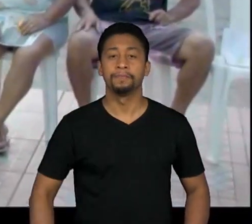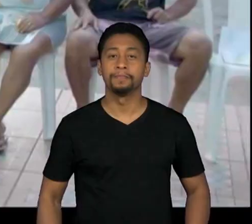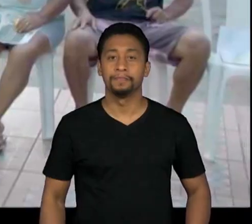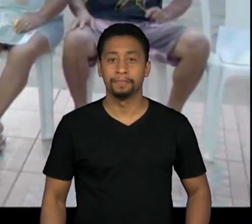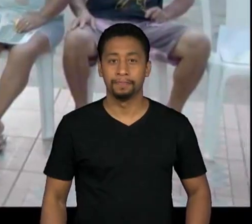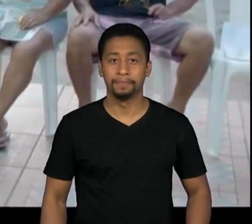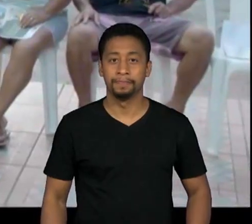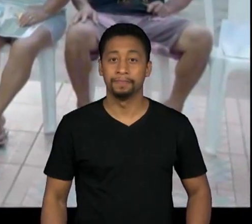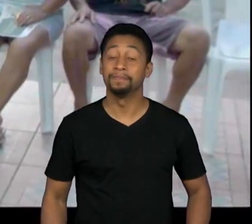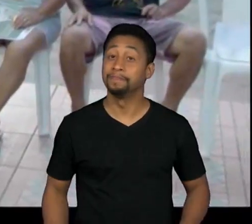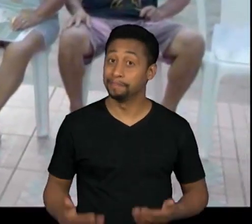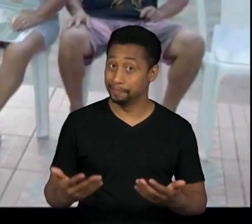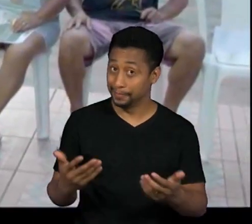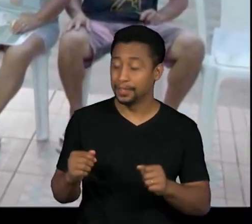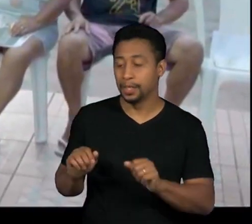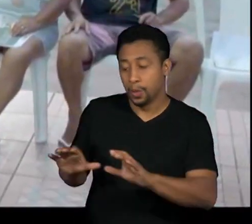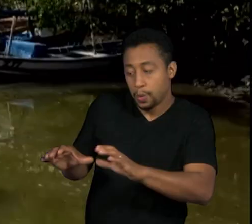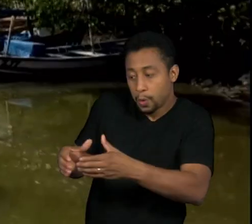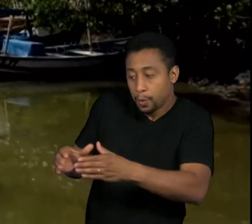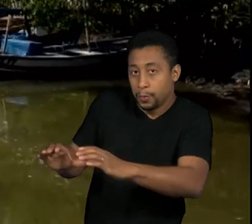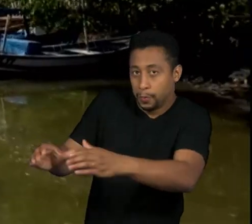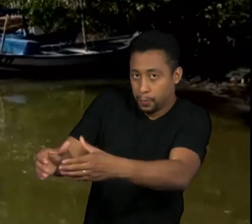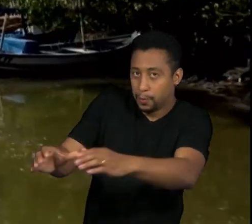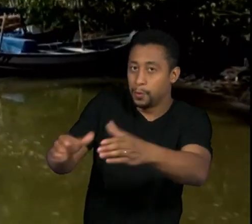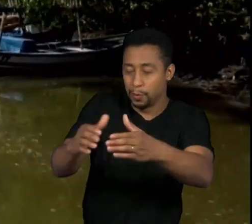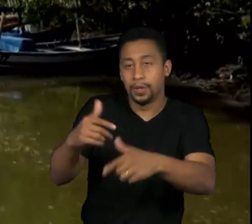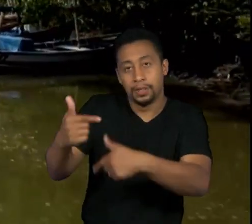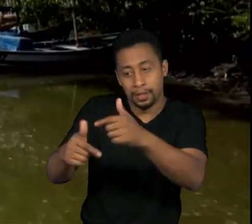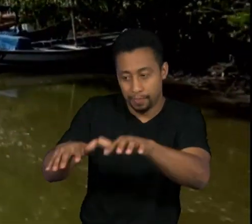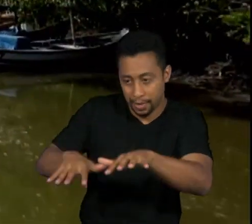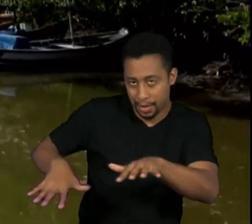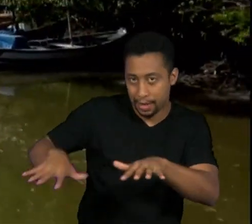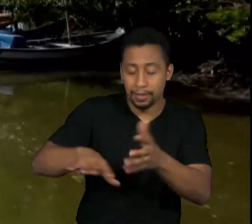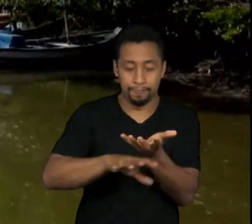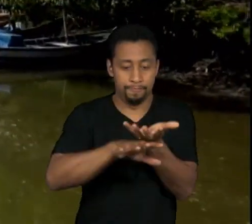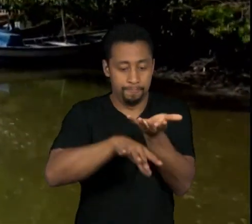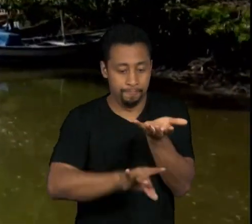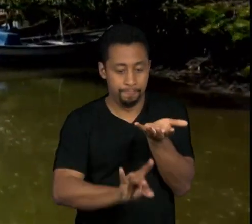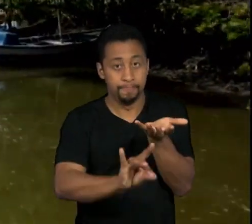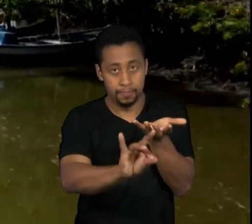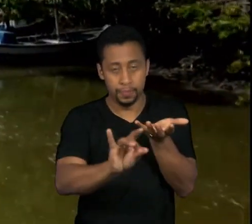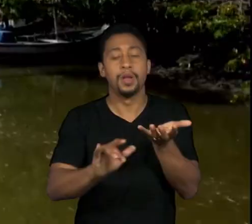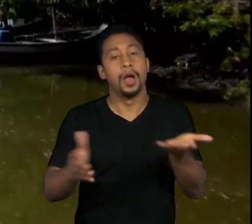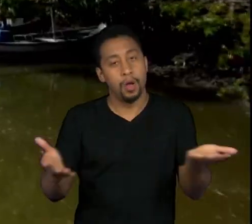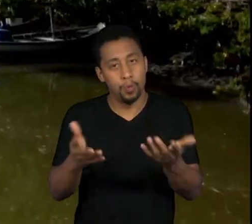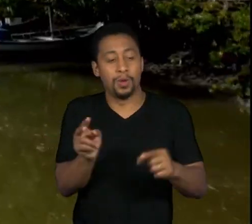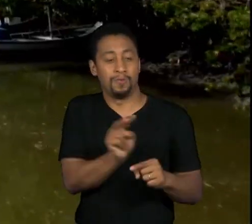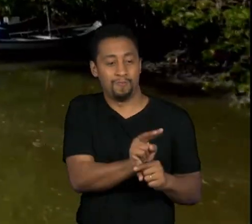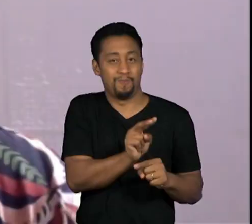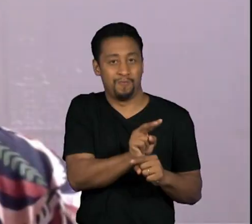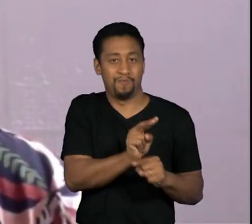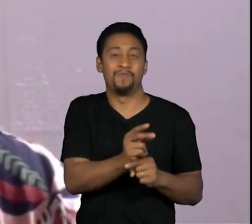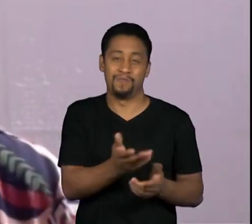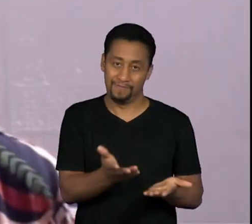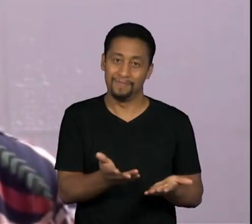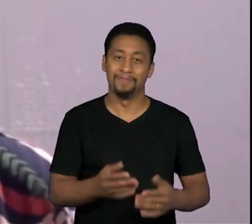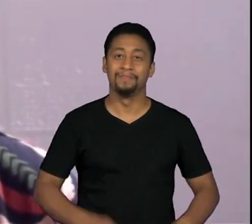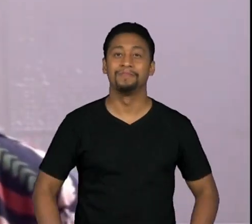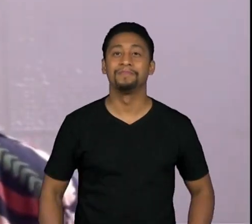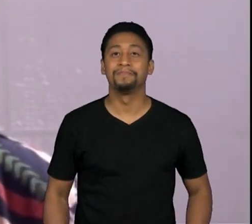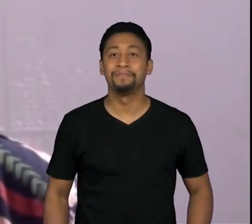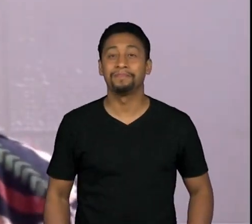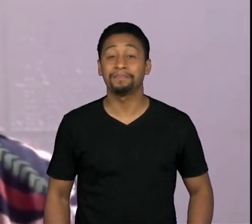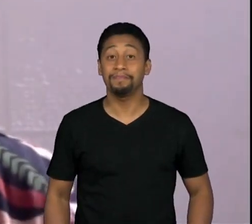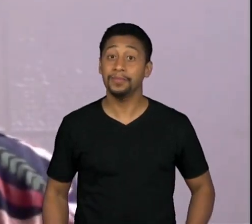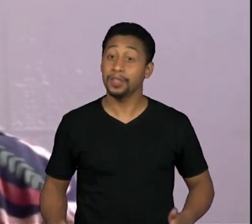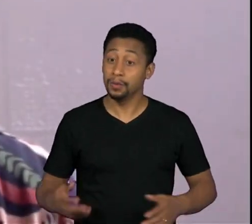A relação entre as comunidades extrativistas e o manguezal está em foco. Eu entendo essa